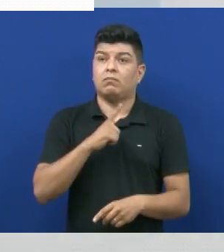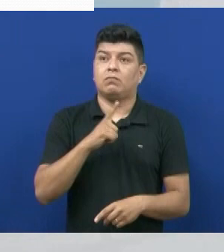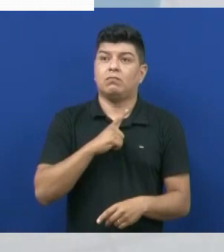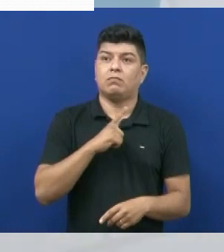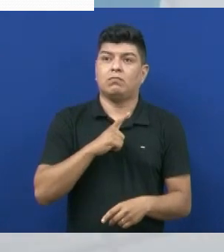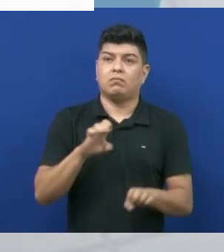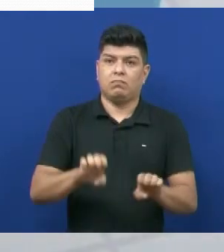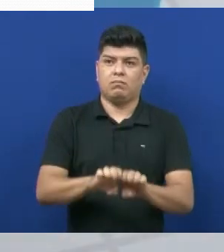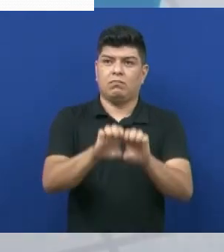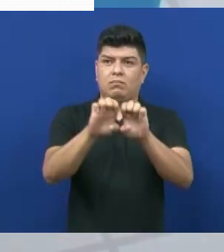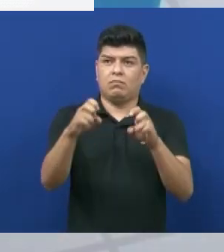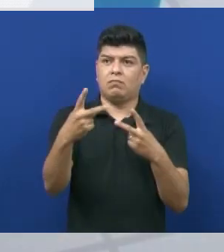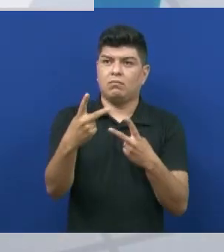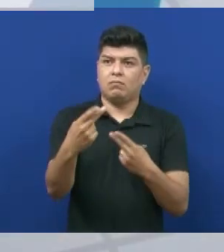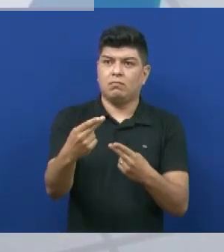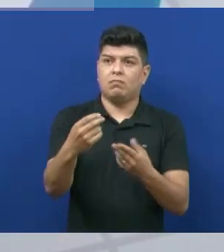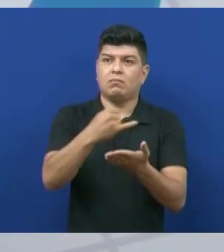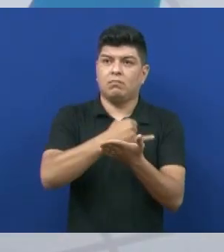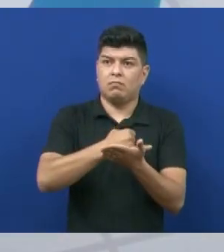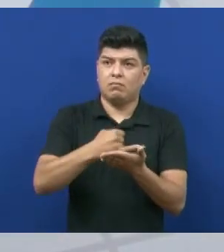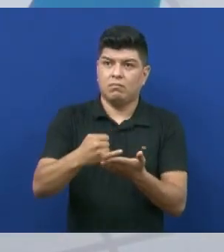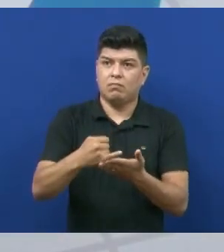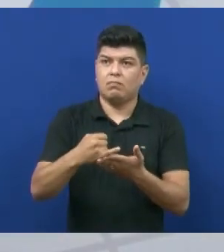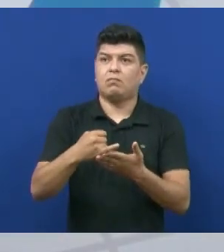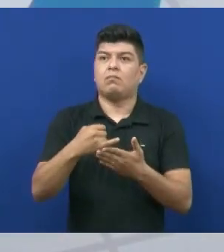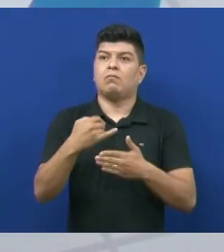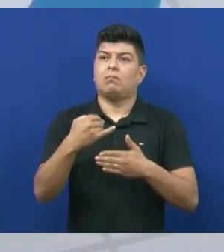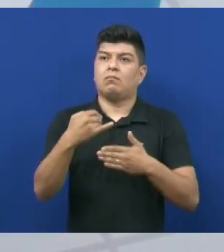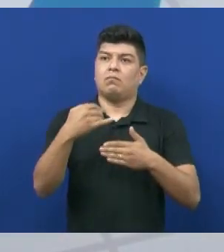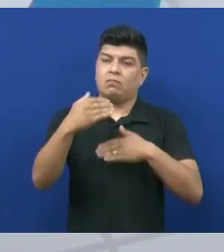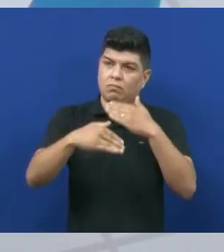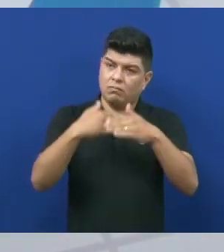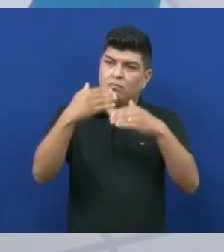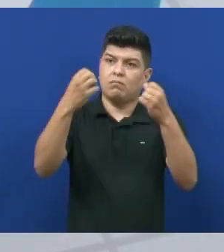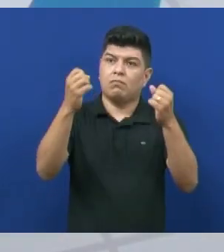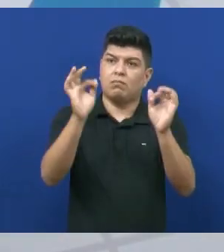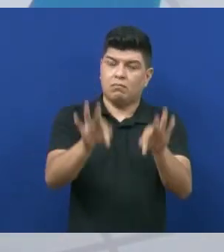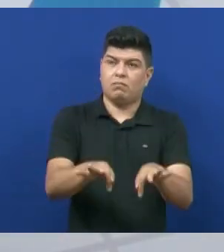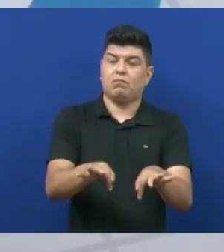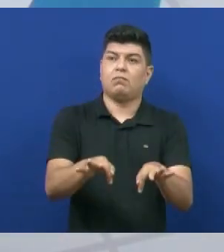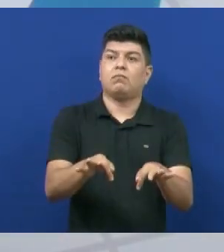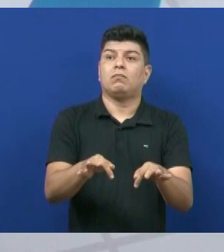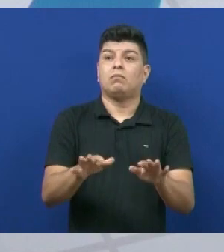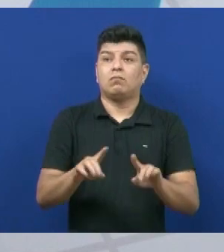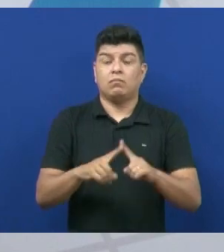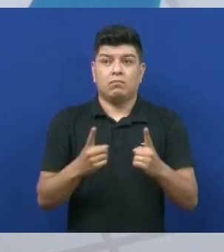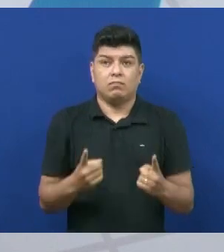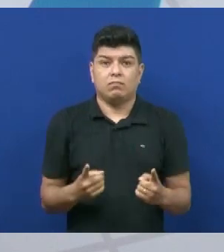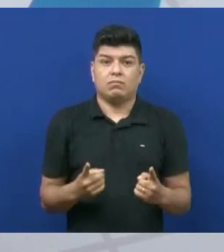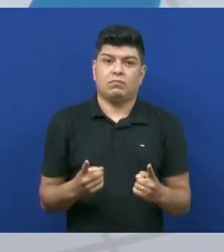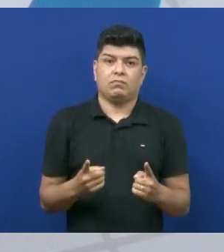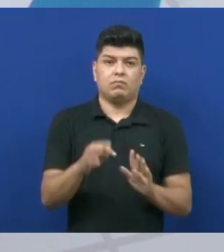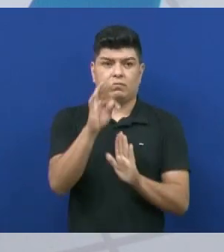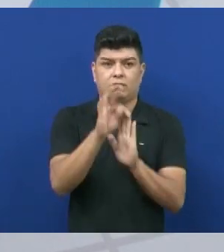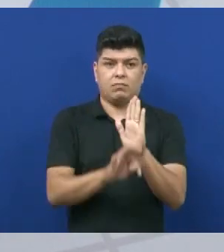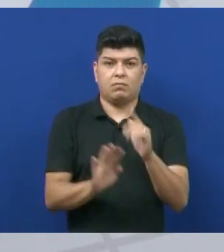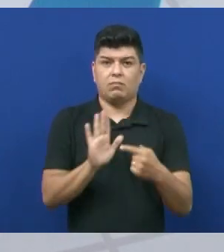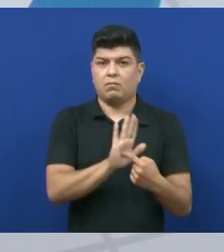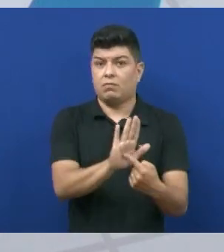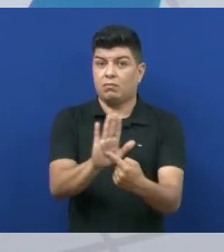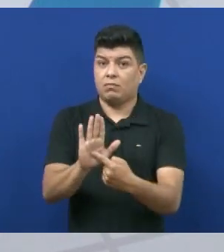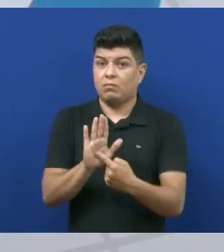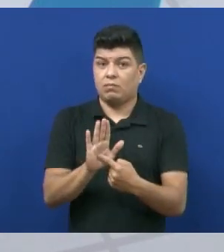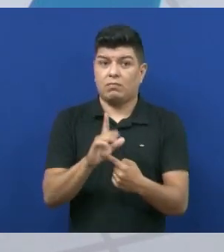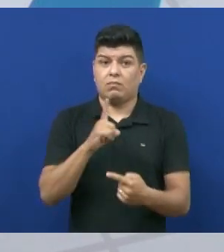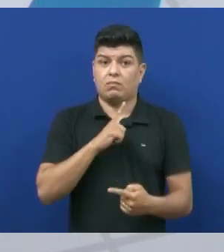mesma estrutura de introdução, desenvolvimento e conclusão. No entanto, o texto expositivo,